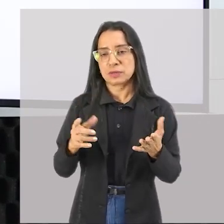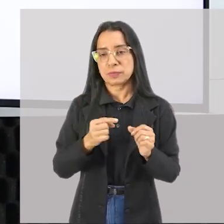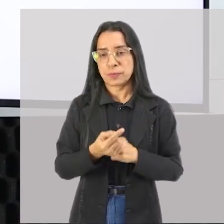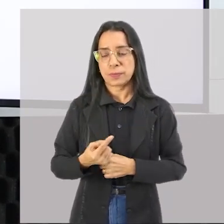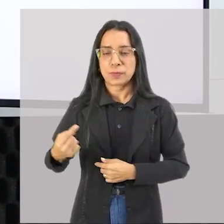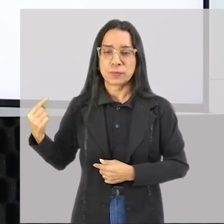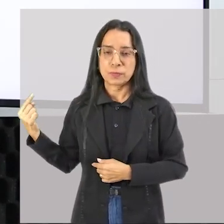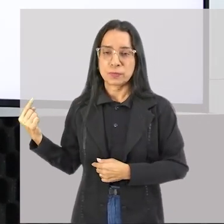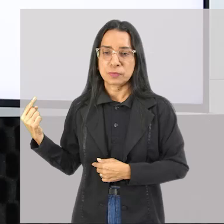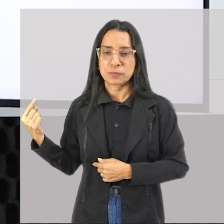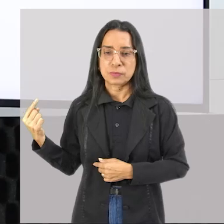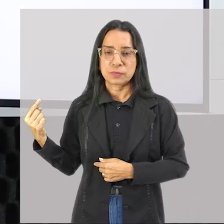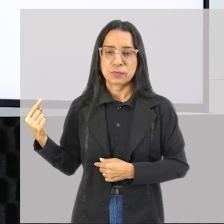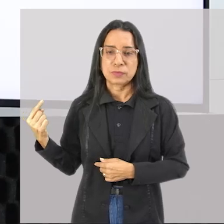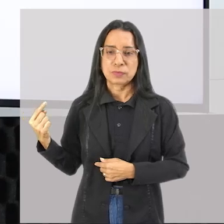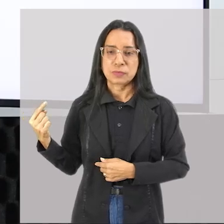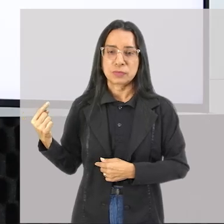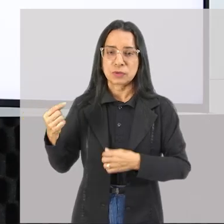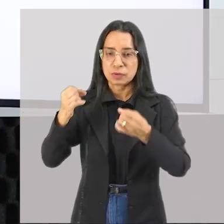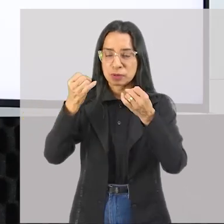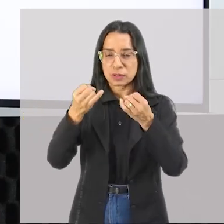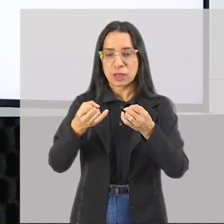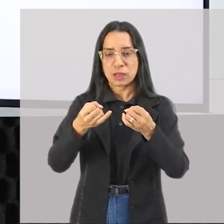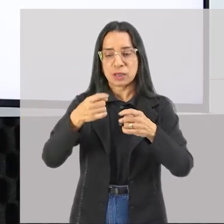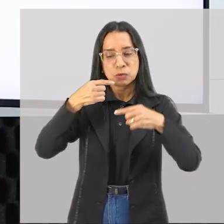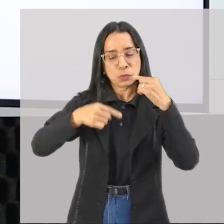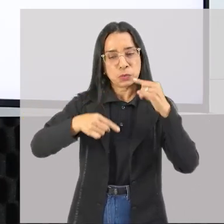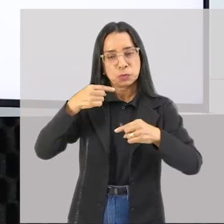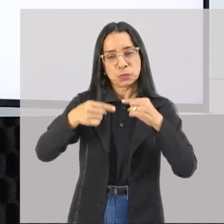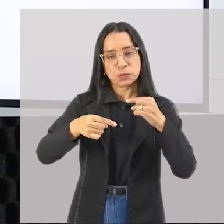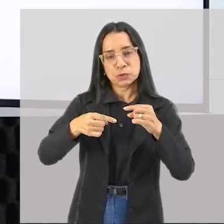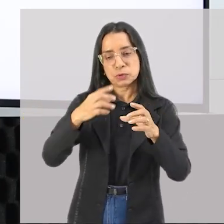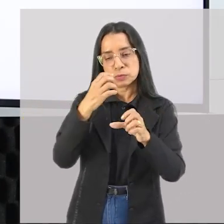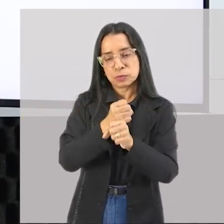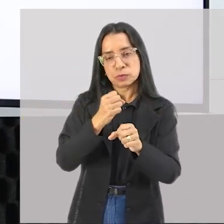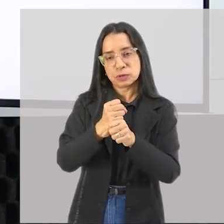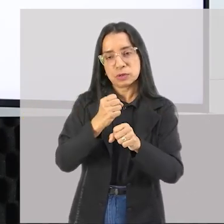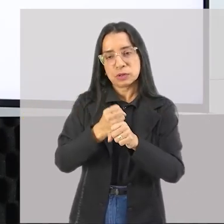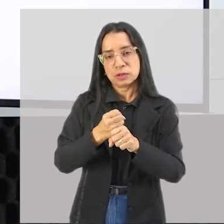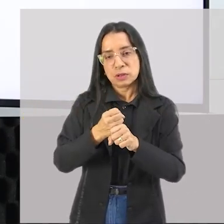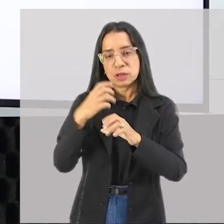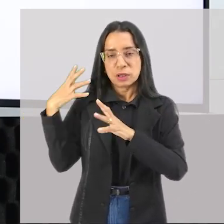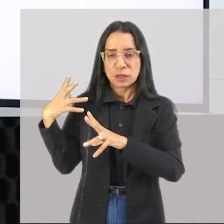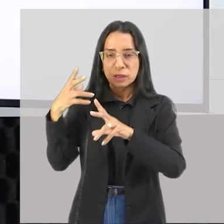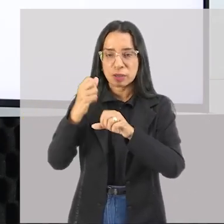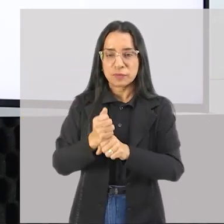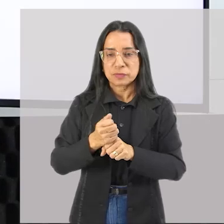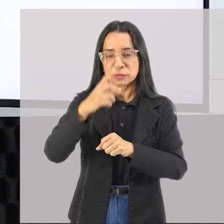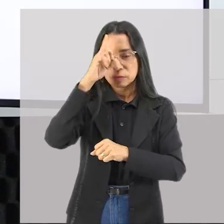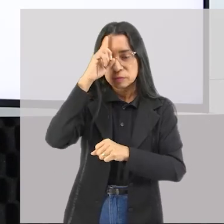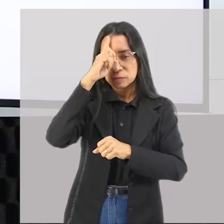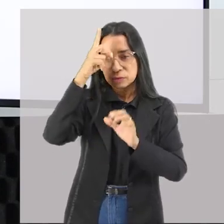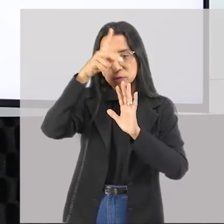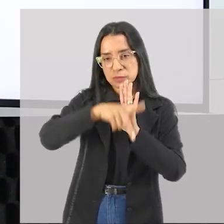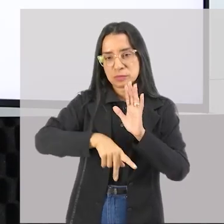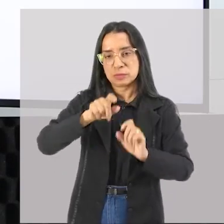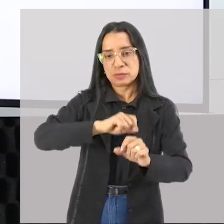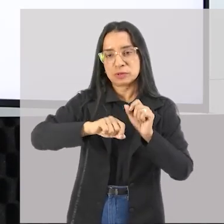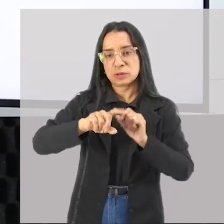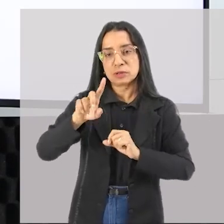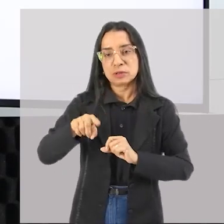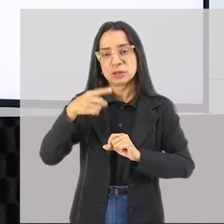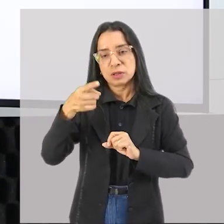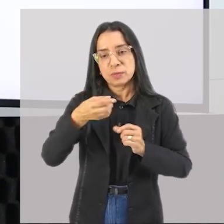orçamento, revisamos as datas do projeto e distribuímos as tarefas. Ou seja, in conclusion,